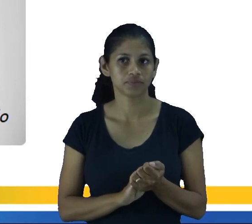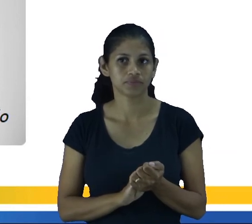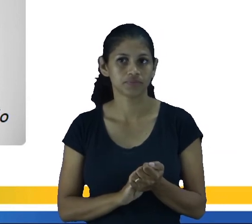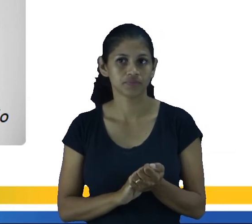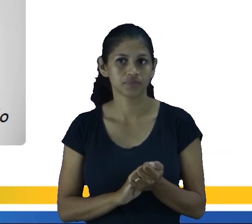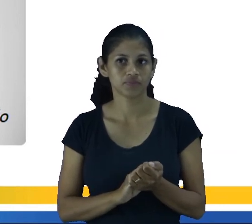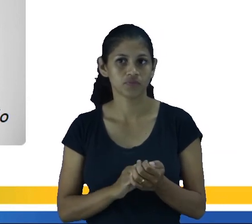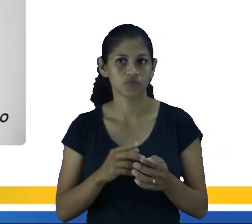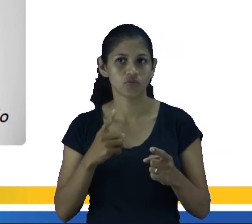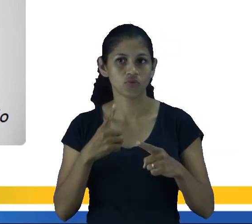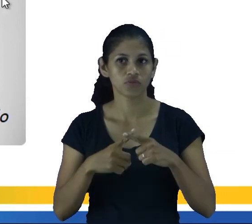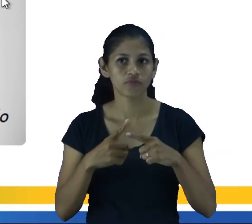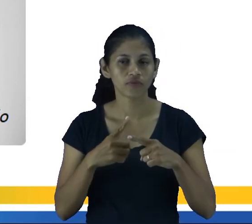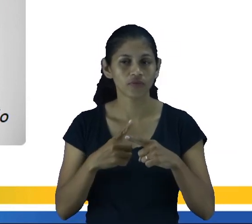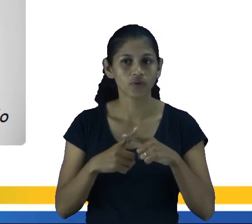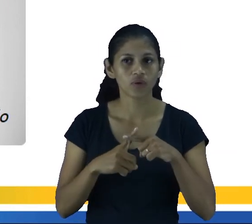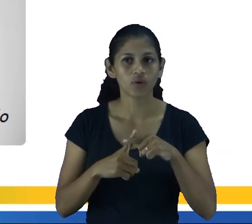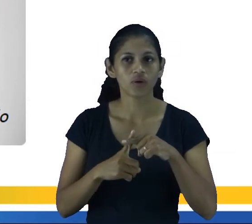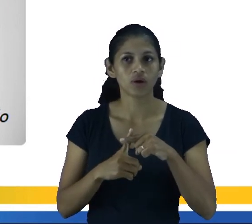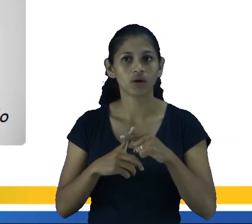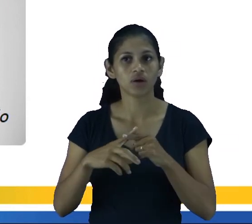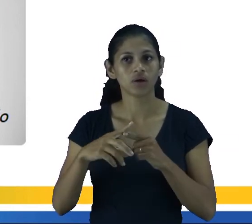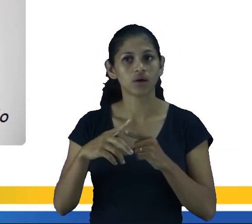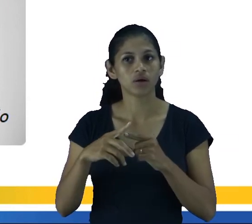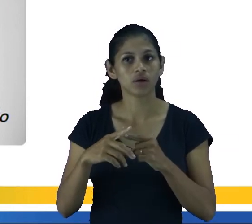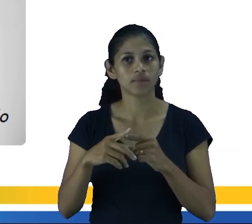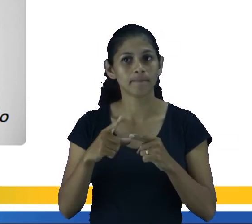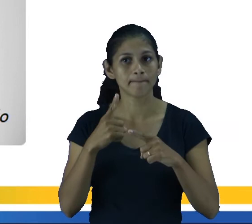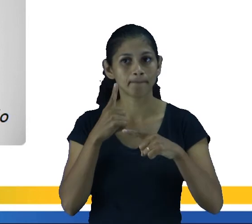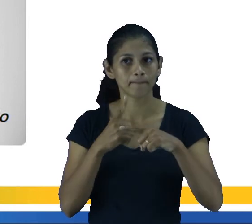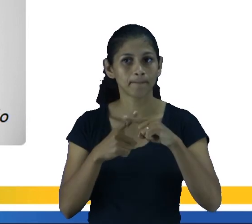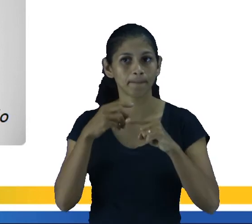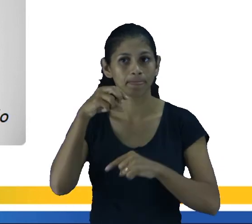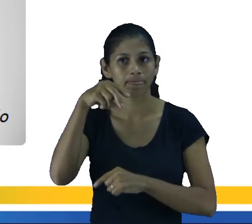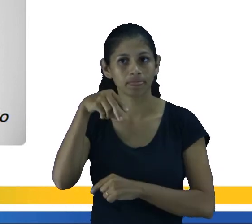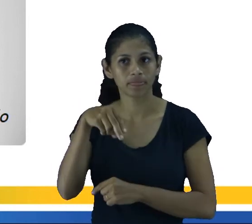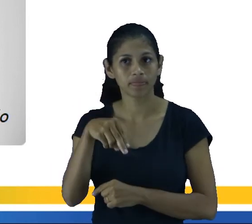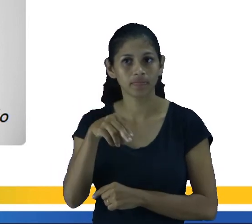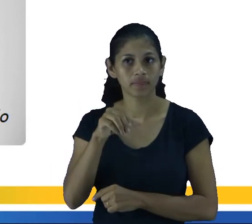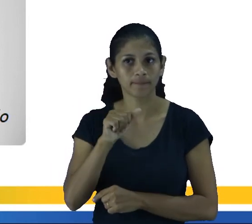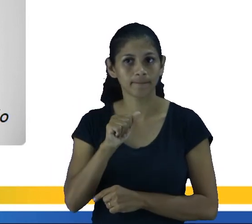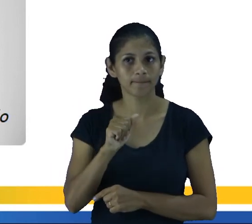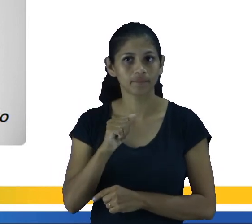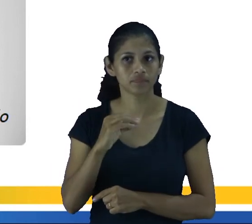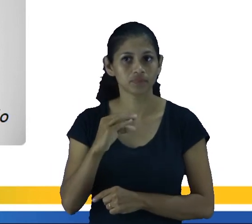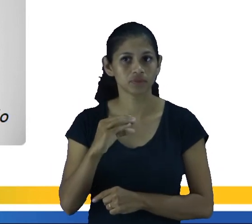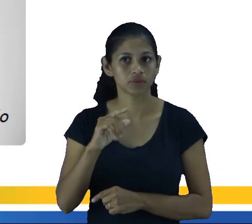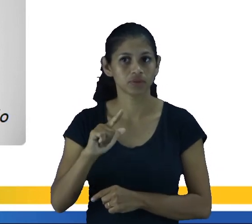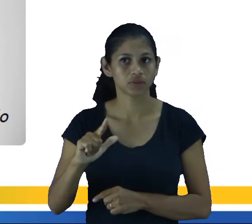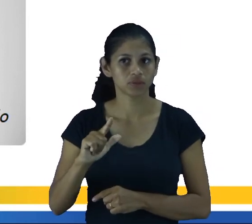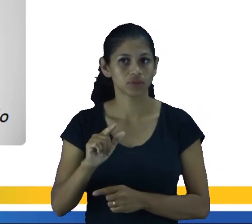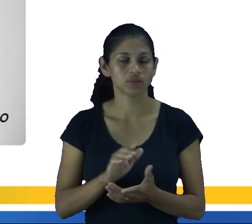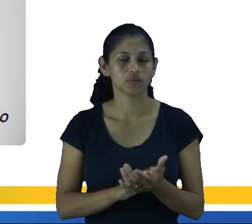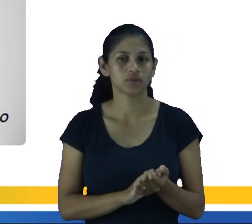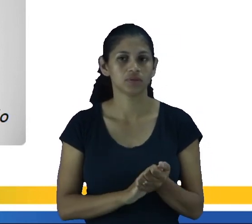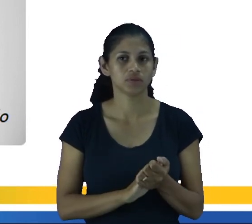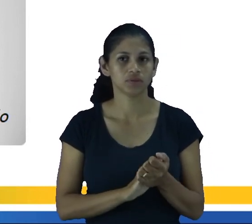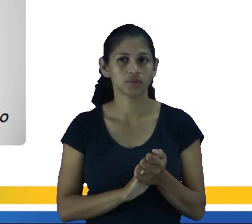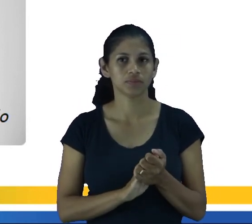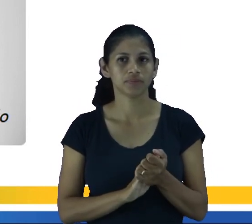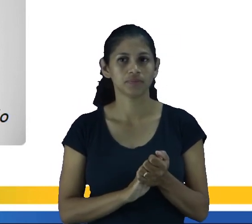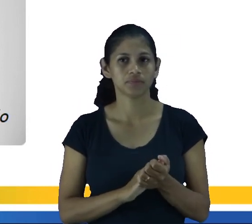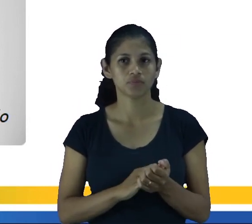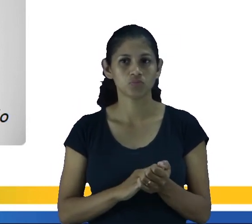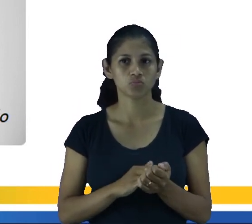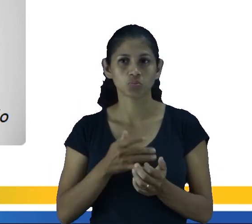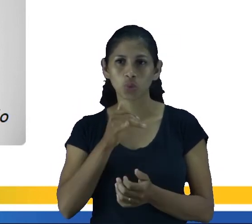de prata. Então essa reação vai ocorrer por quê? Porque a gente formou ali um precipitado insolúvel. Aqui a gente tem